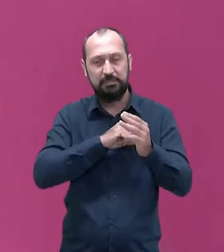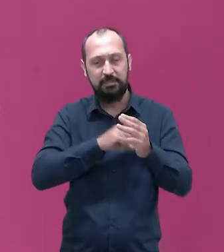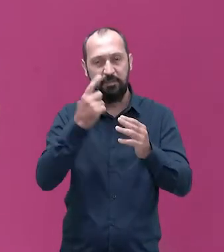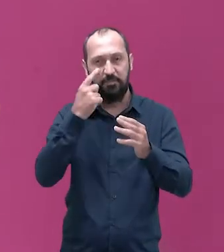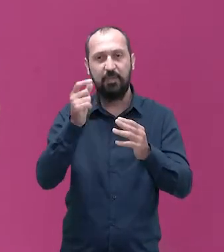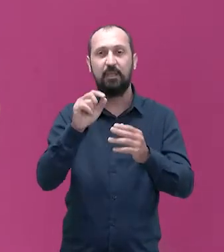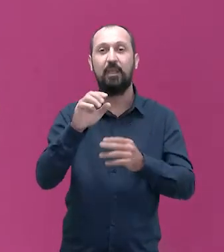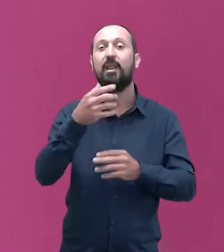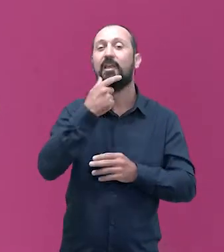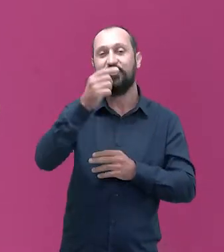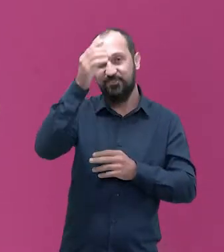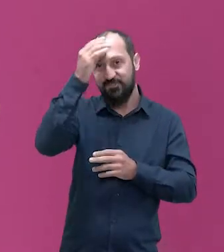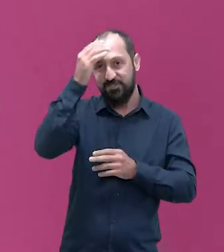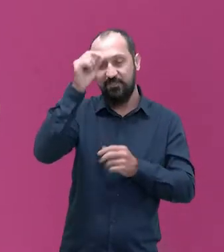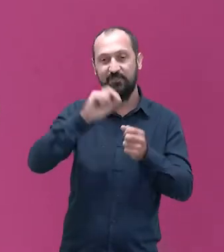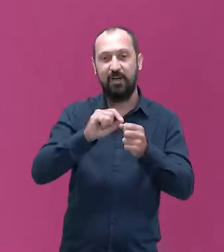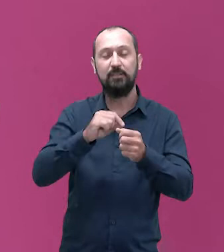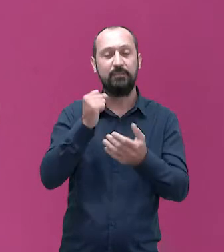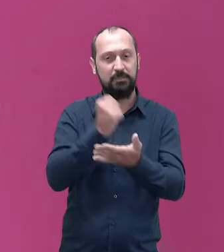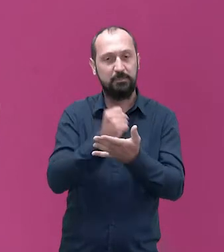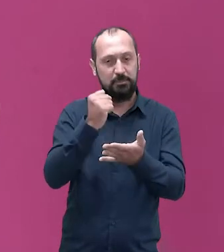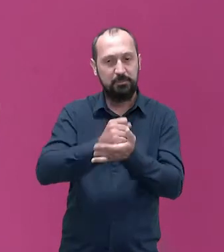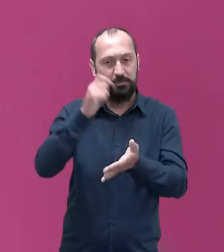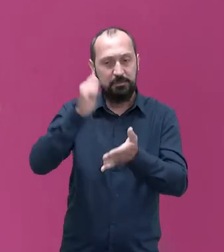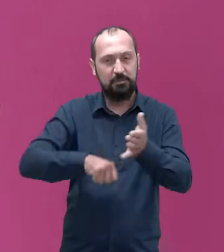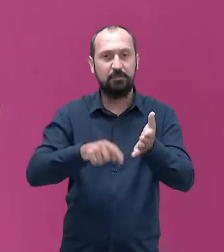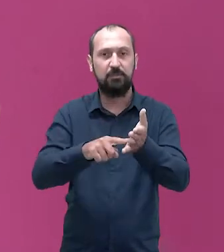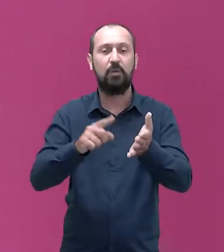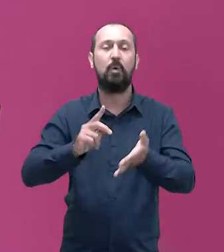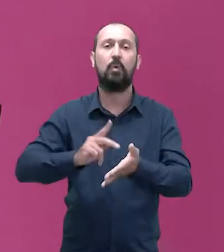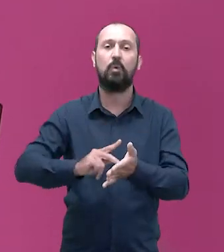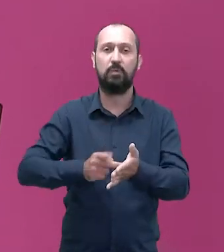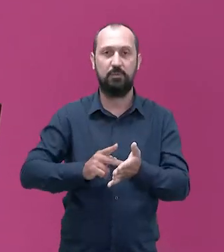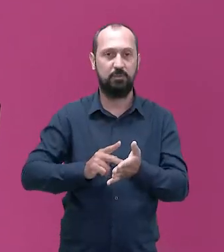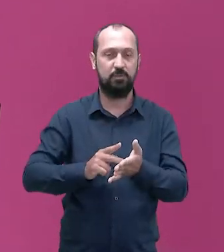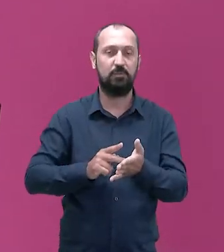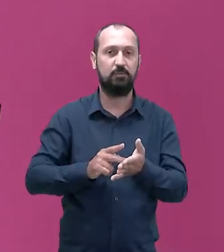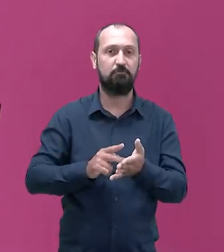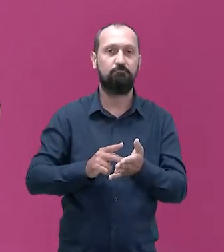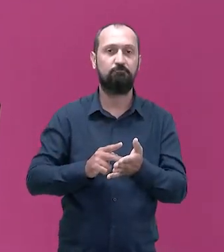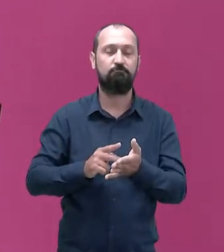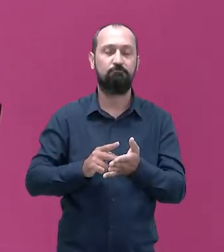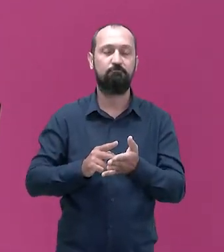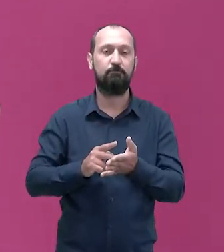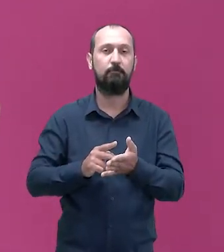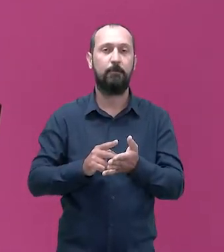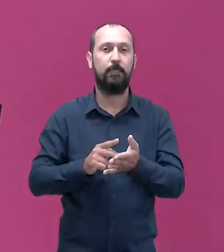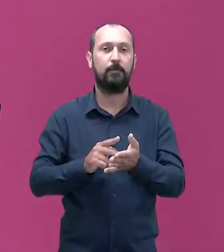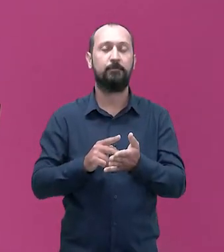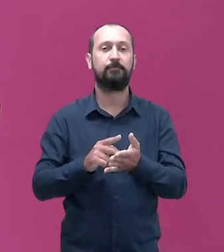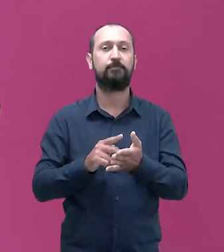fechar o contrato, porque todos os condutores escolares têm um contrato, tá? O sindicato,